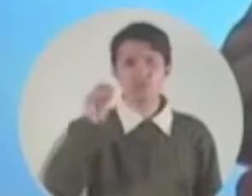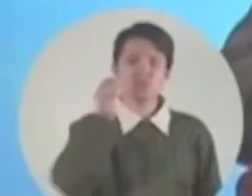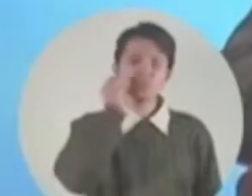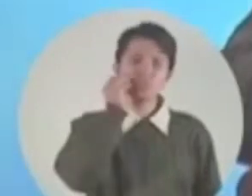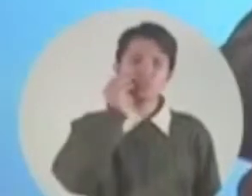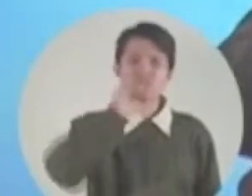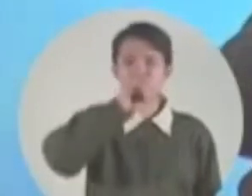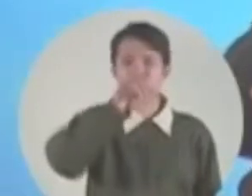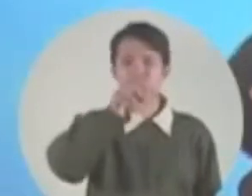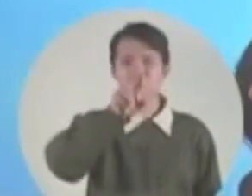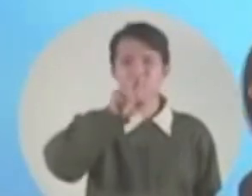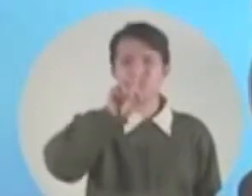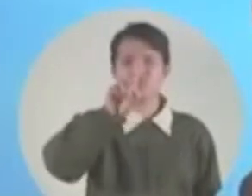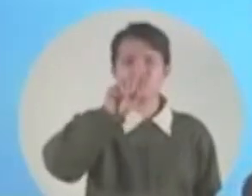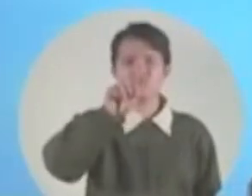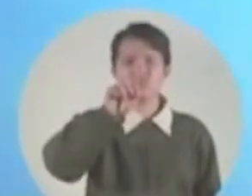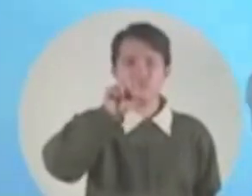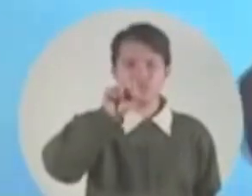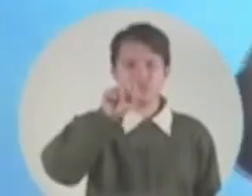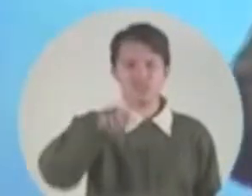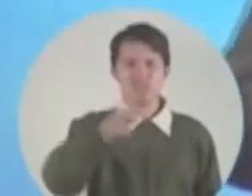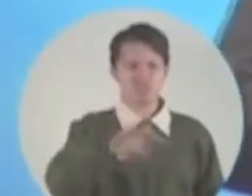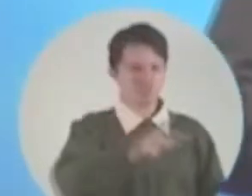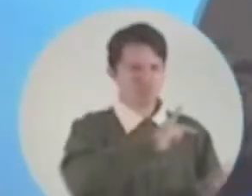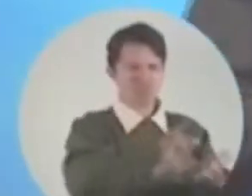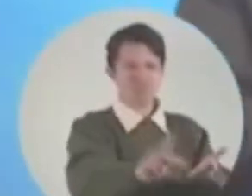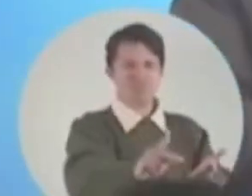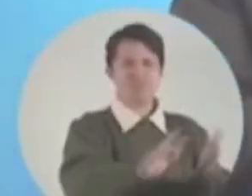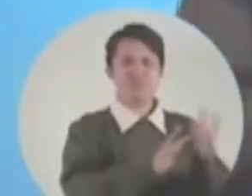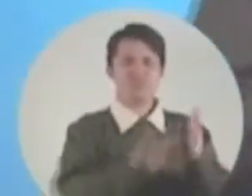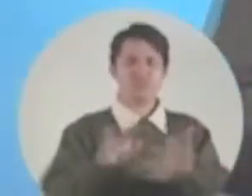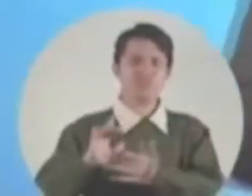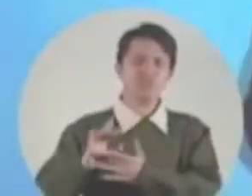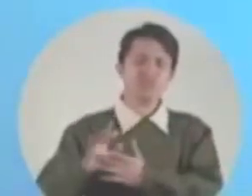A face sombria vai aparecer com Judas Iscariotes.